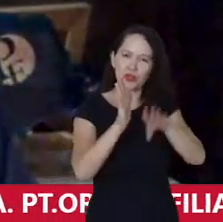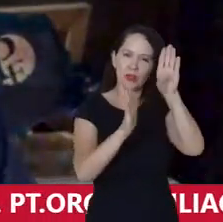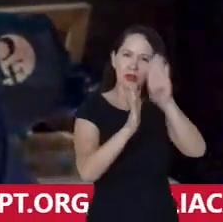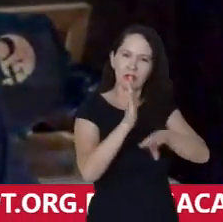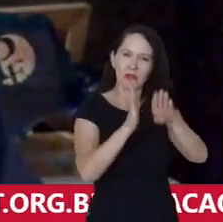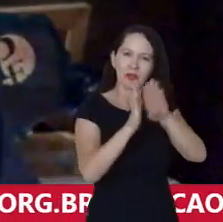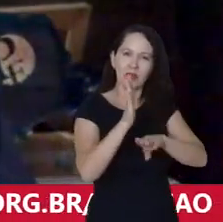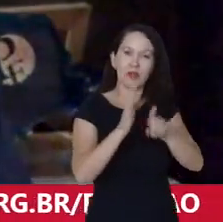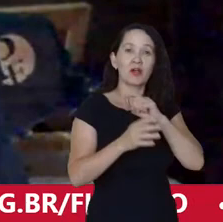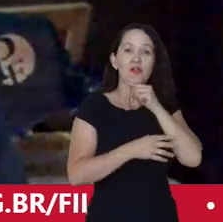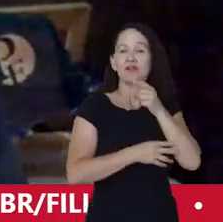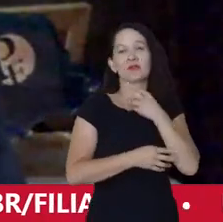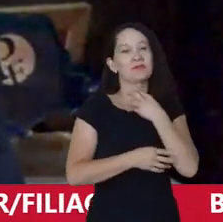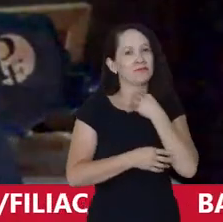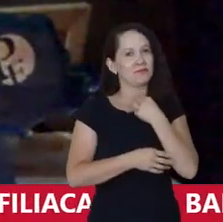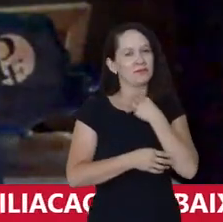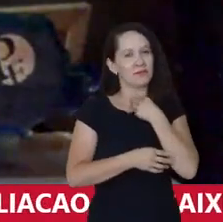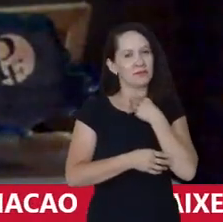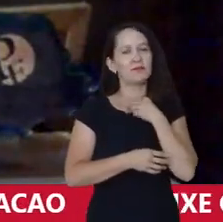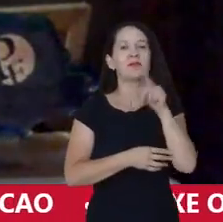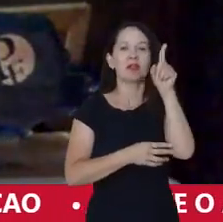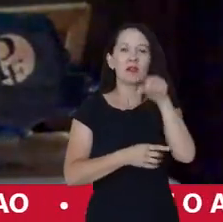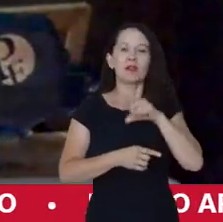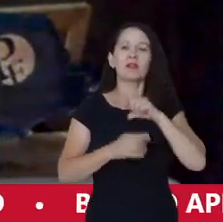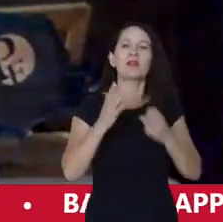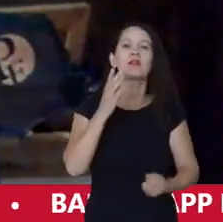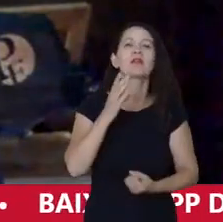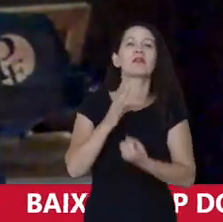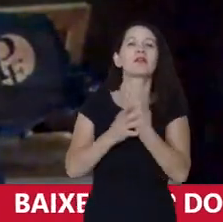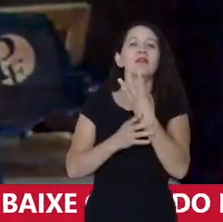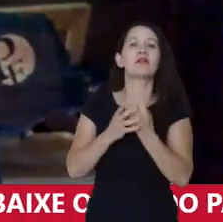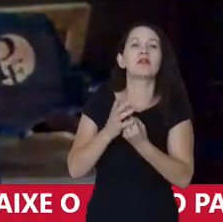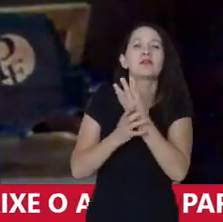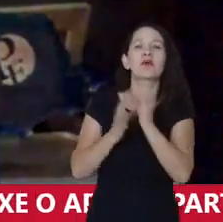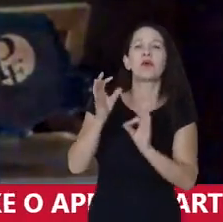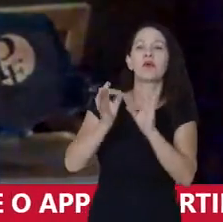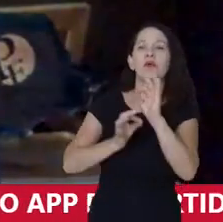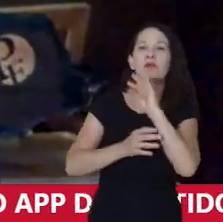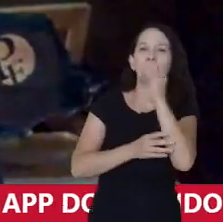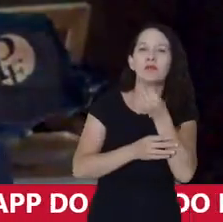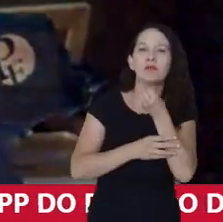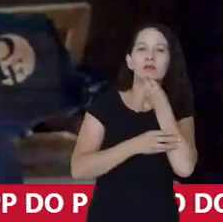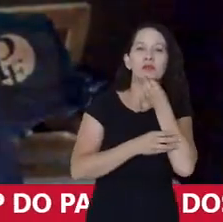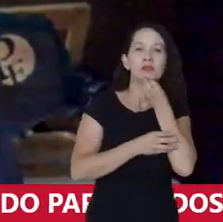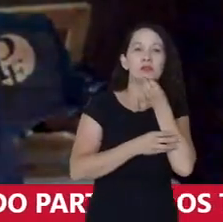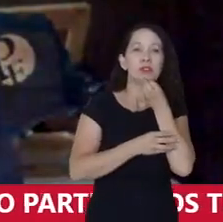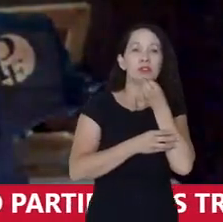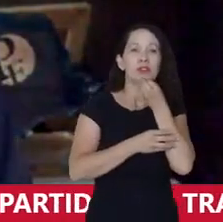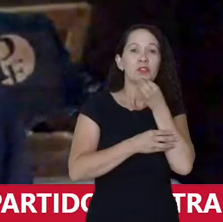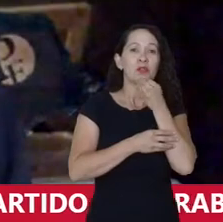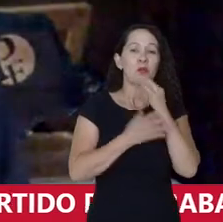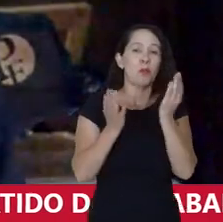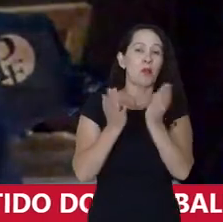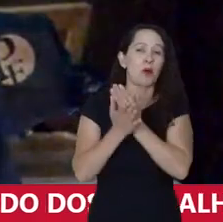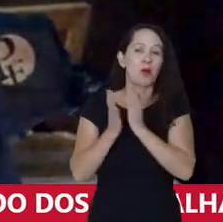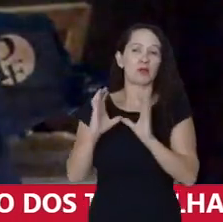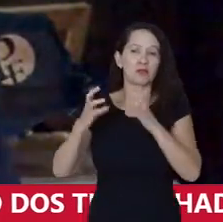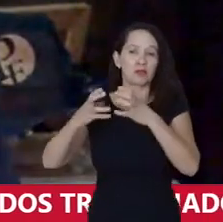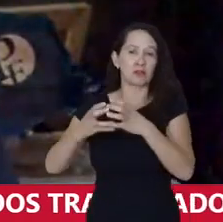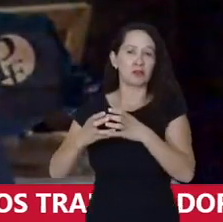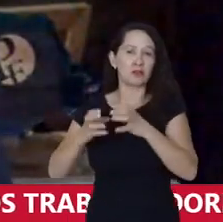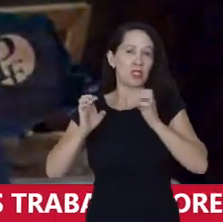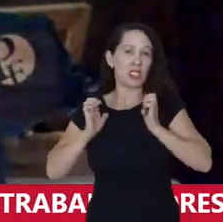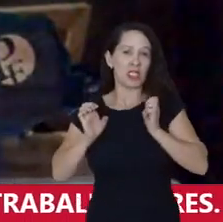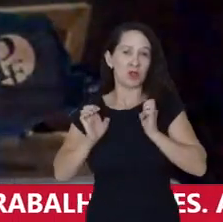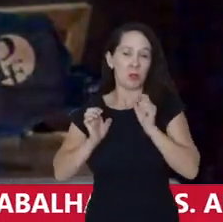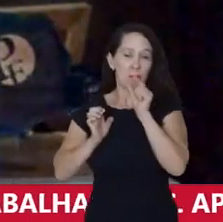ter dúvida disso, e é para criar algum tipo de esquema de oportunidade para uma pequena meia dúzia ganhar muito